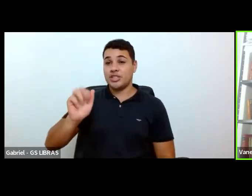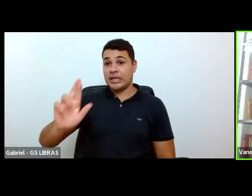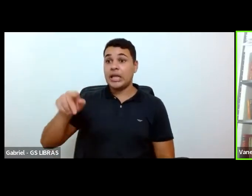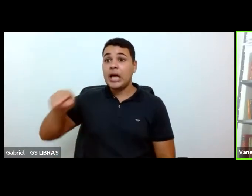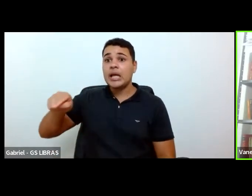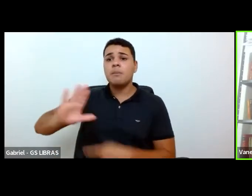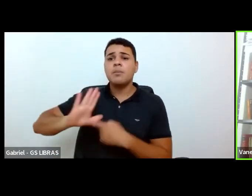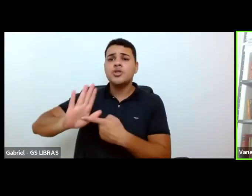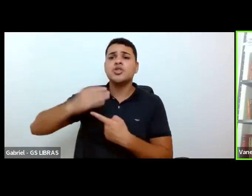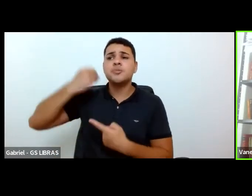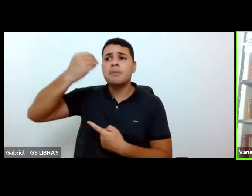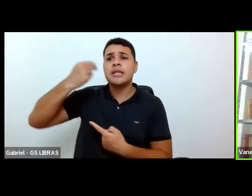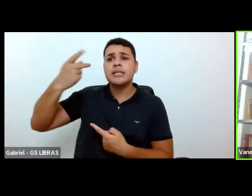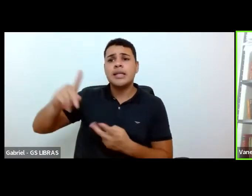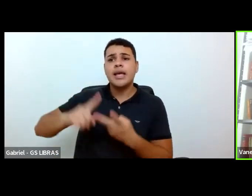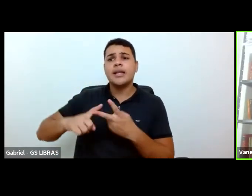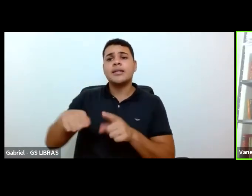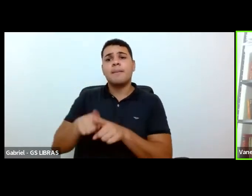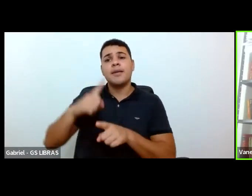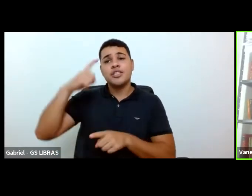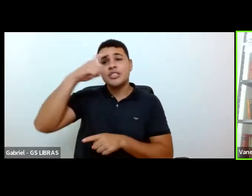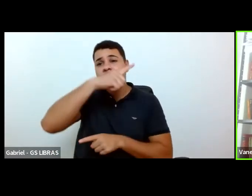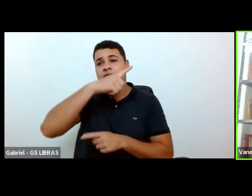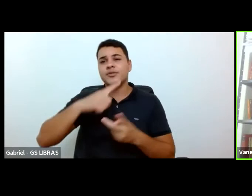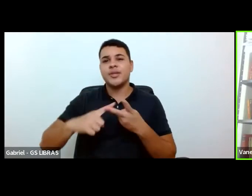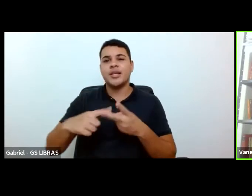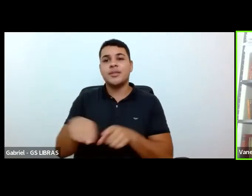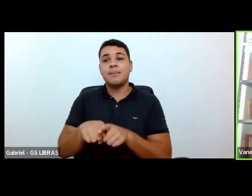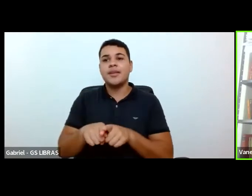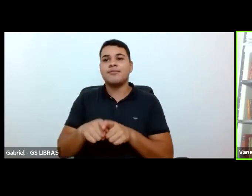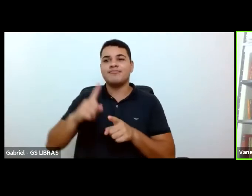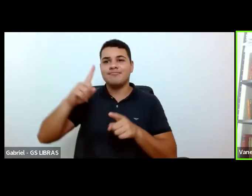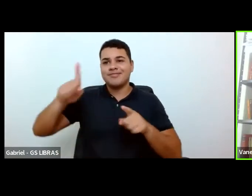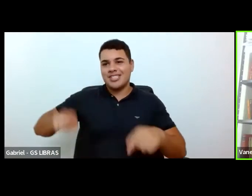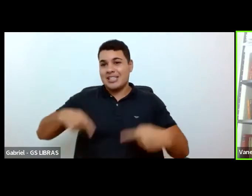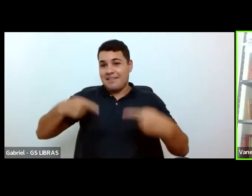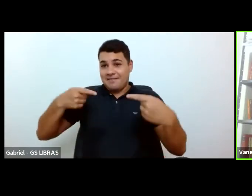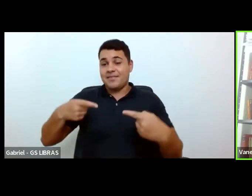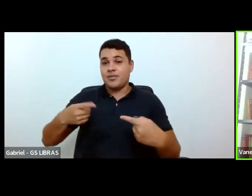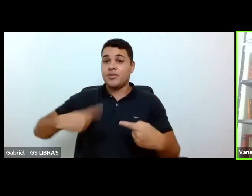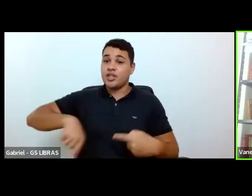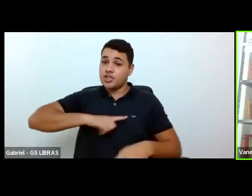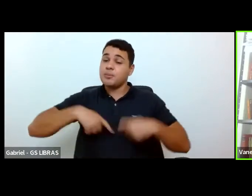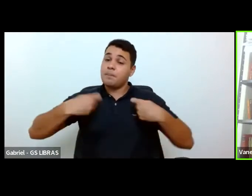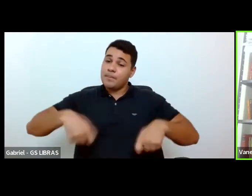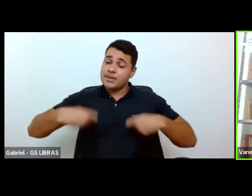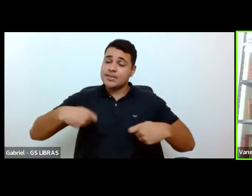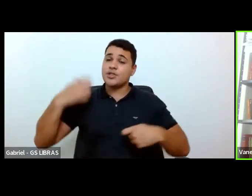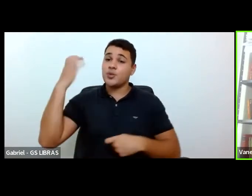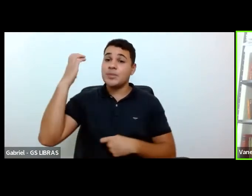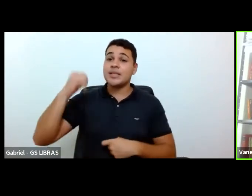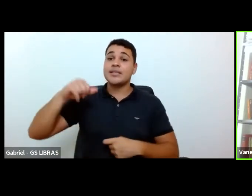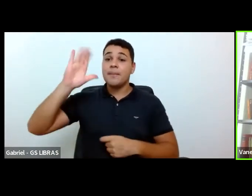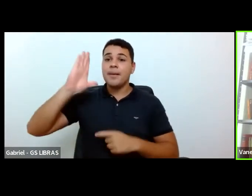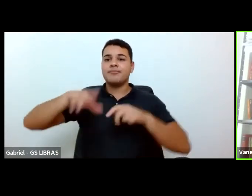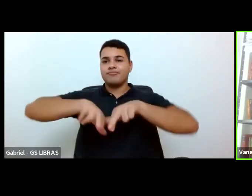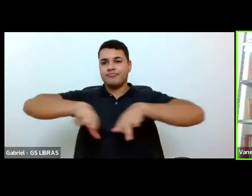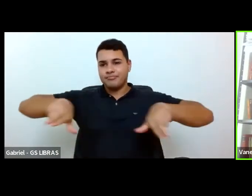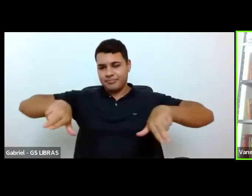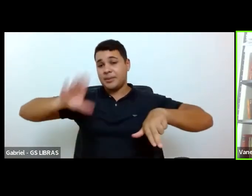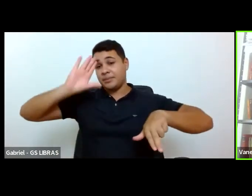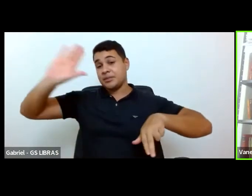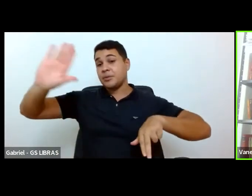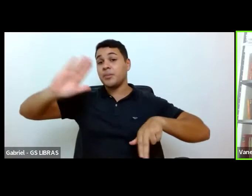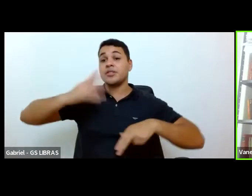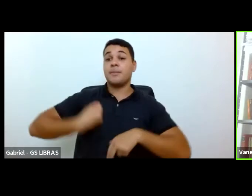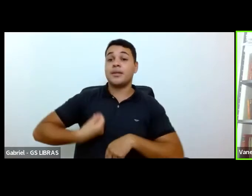vida, dos desafios que temos para ampliar a inclusão e termos uma ciência plural e da importância dos movimentos da sociedade nesse